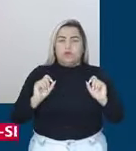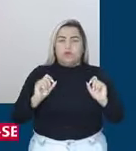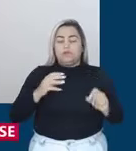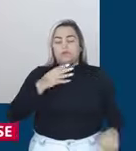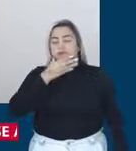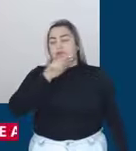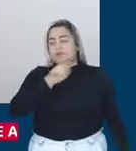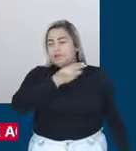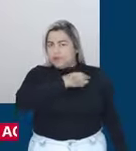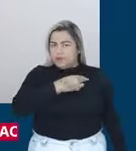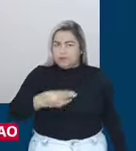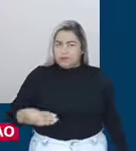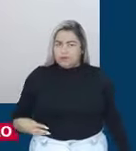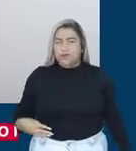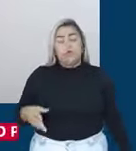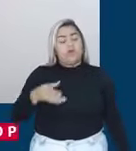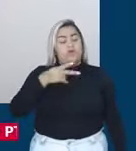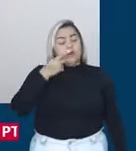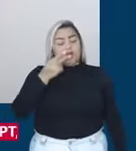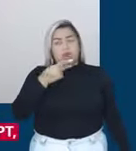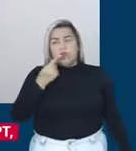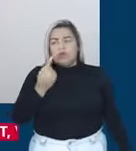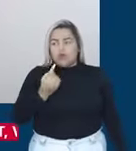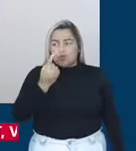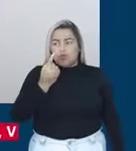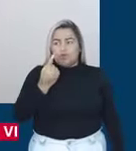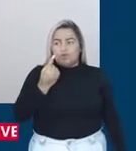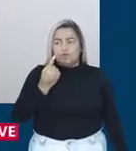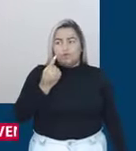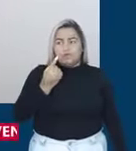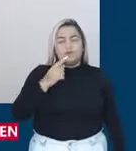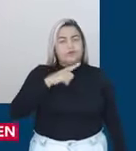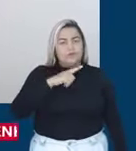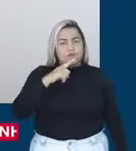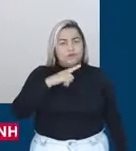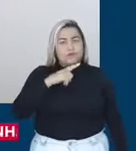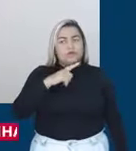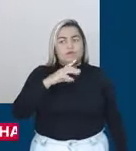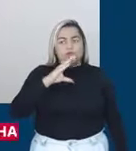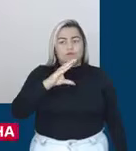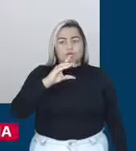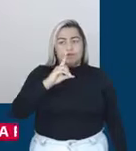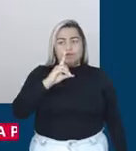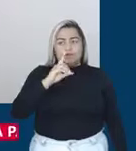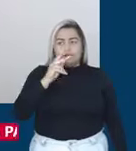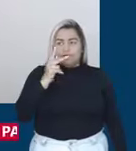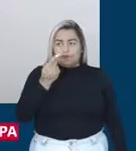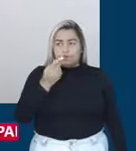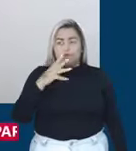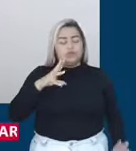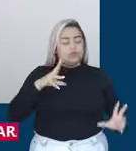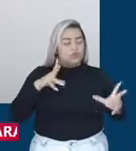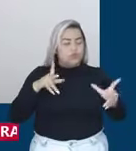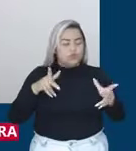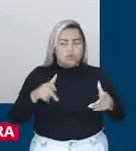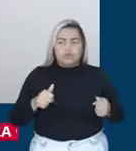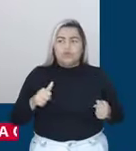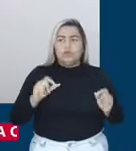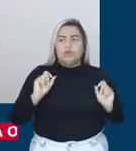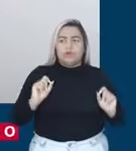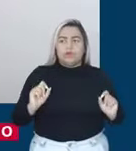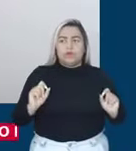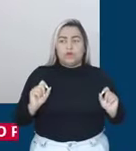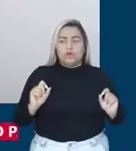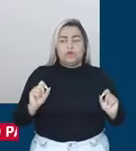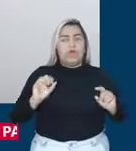ministros, né? Eu não quero falar de um ministro. Tiveram na CDH, todos eles que tiveram na CDH